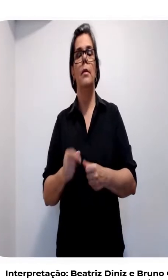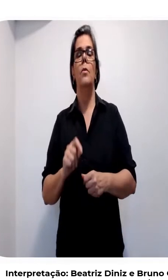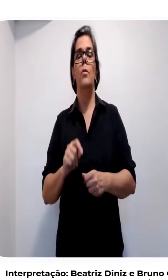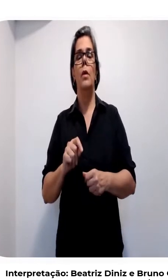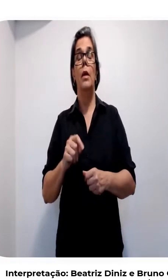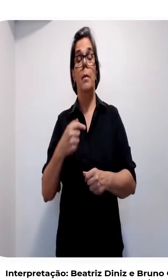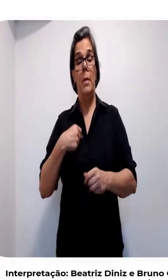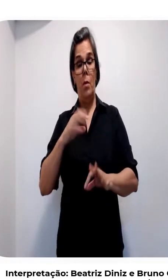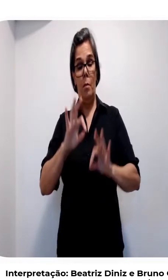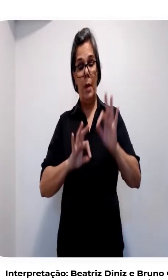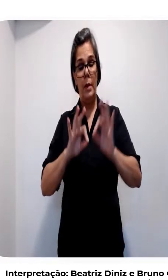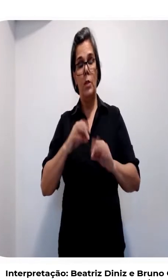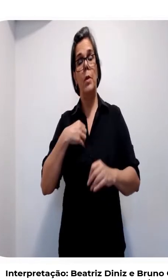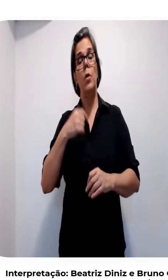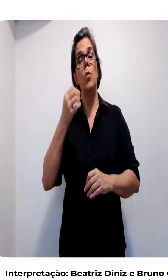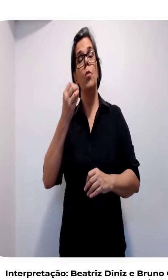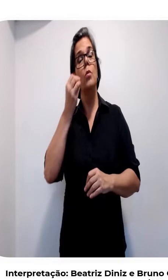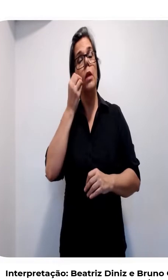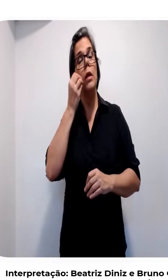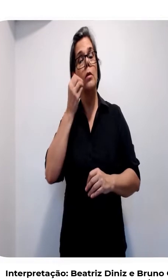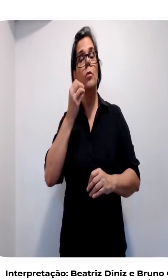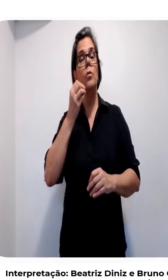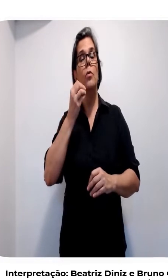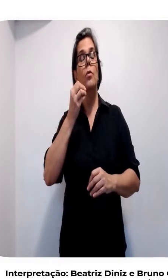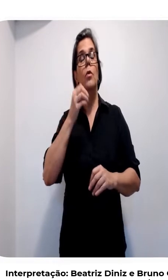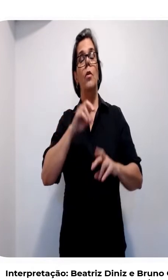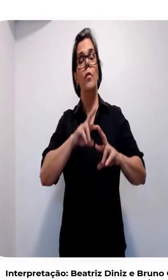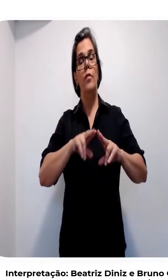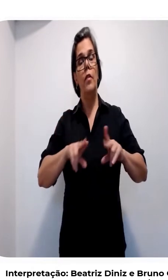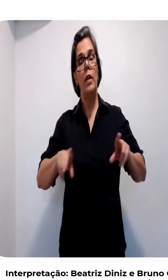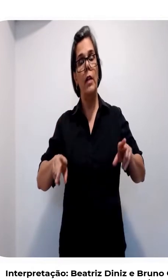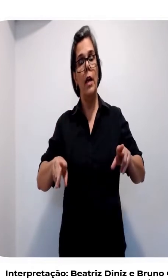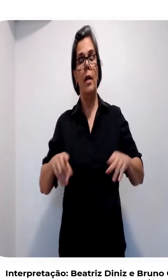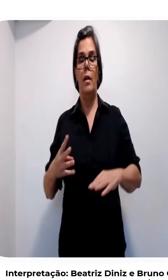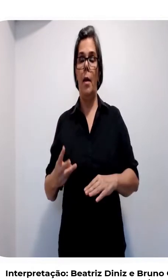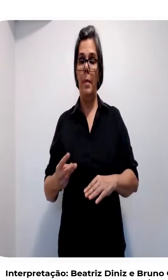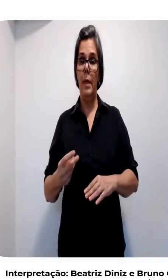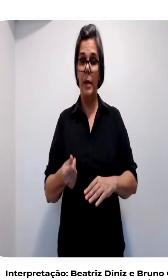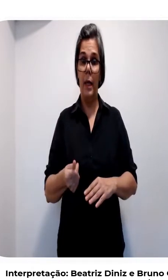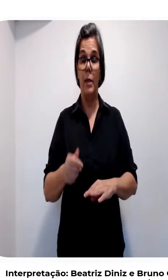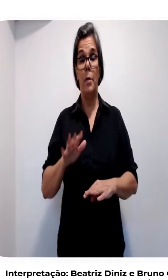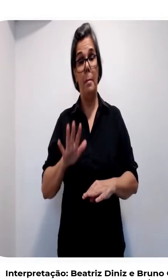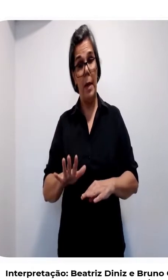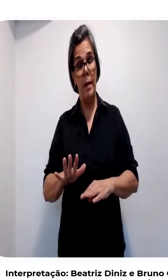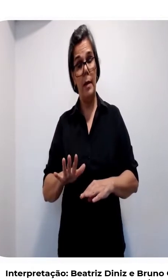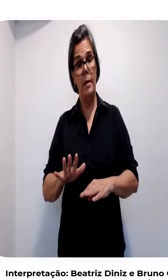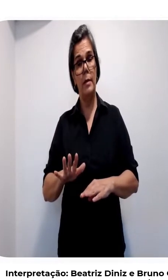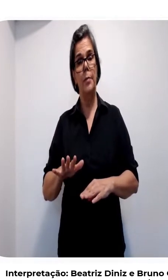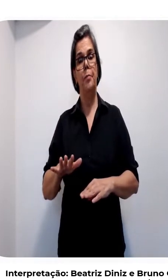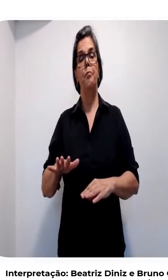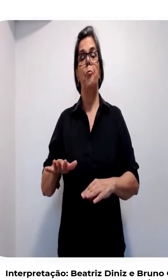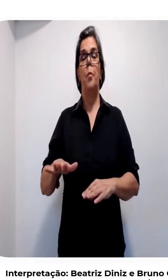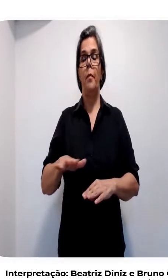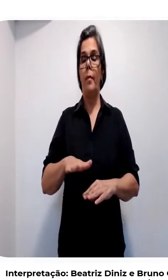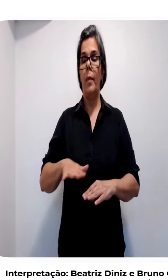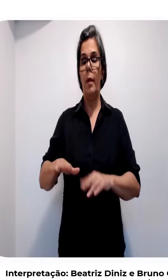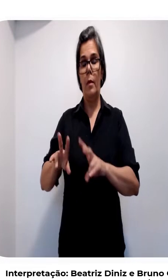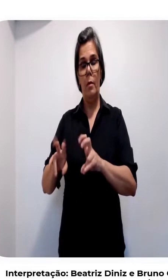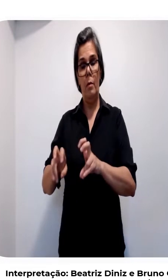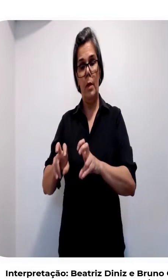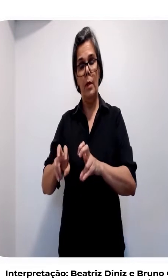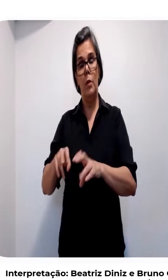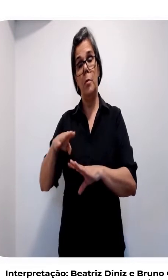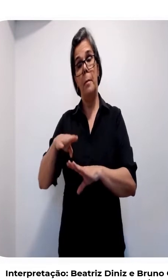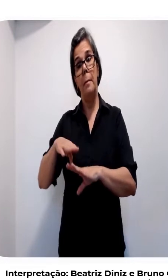mas a habilidade que tem mais aparecido, né, o eixo que tem mais aparecido com frequência é o da apropriação do sistema de escrita.